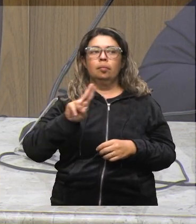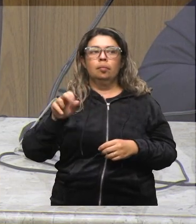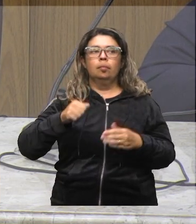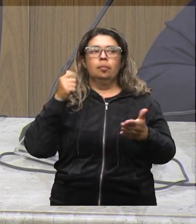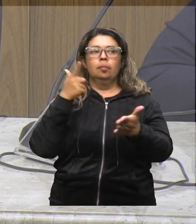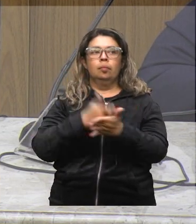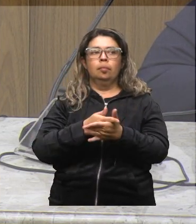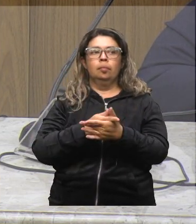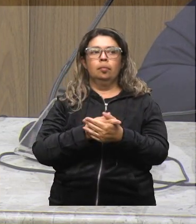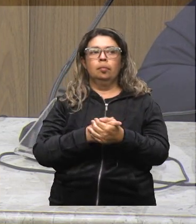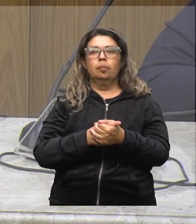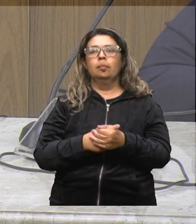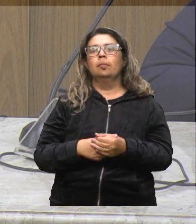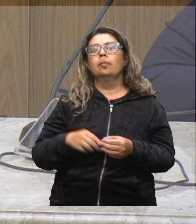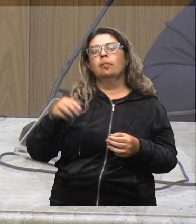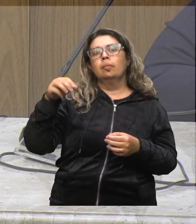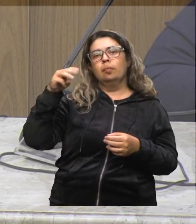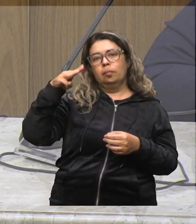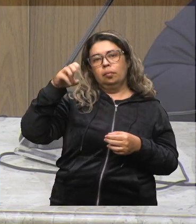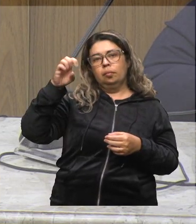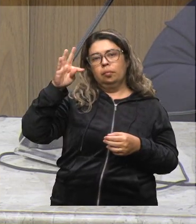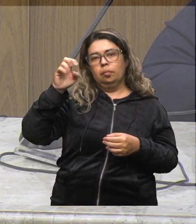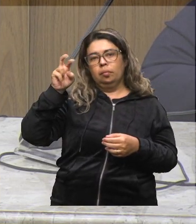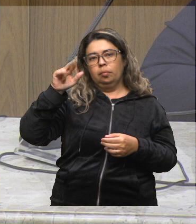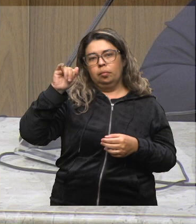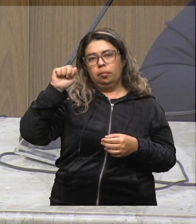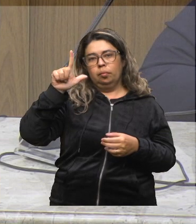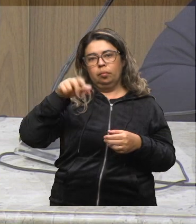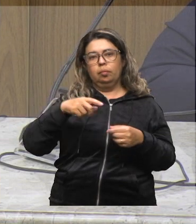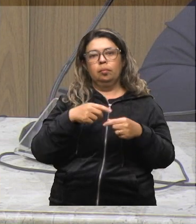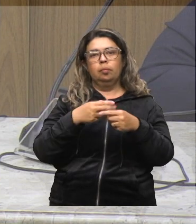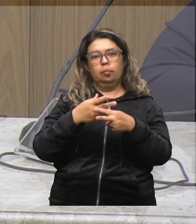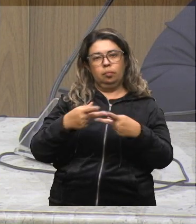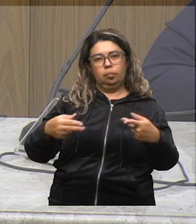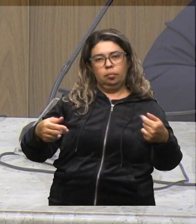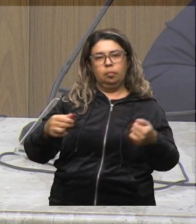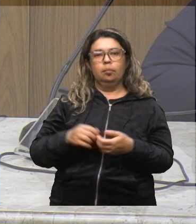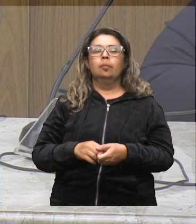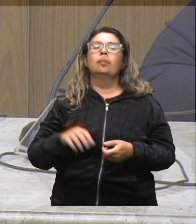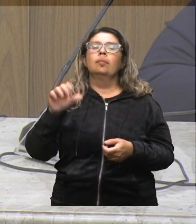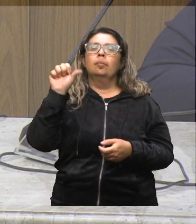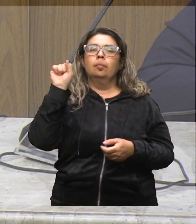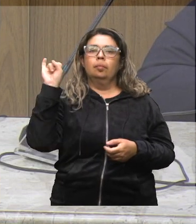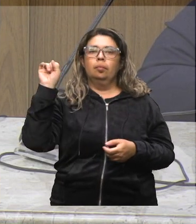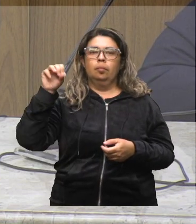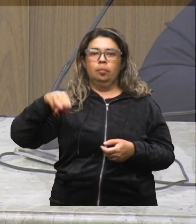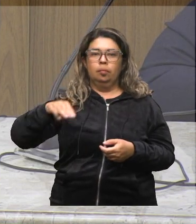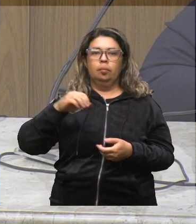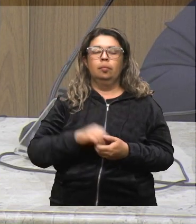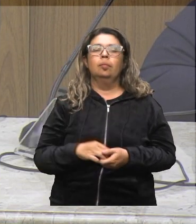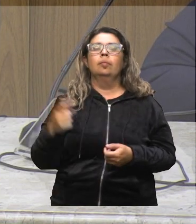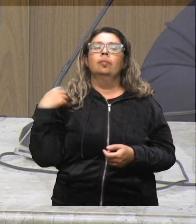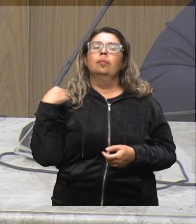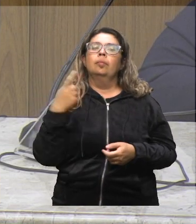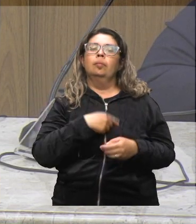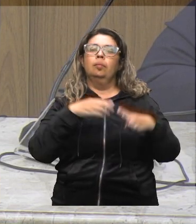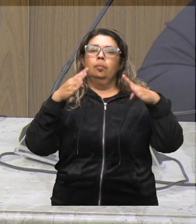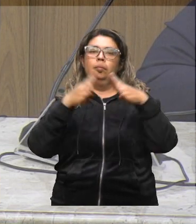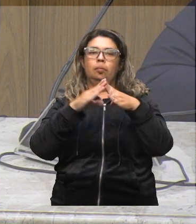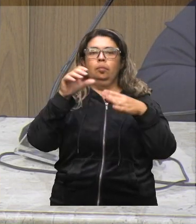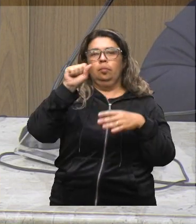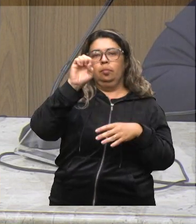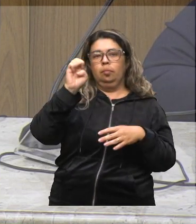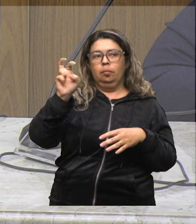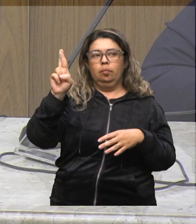de materiais permanentes para as entidades, a Associação Beneficente de Assis, o SIM, não é, a Associação Filantrópica Nosso Lar, o SER.